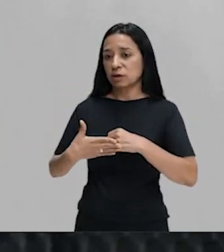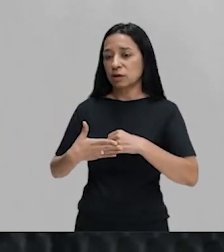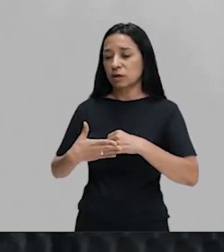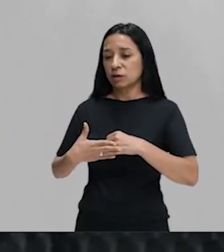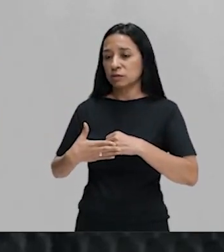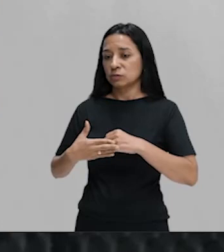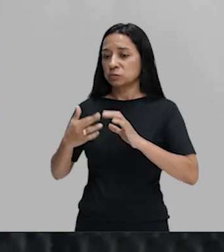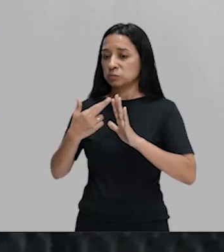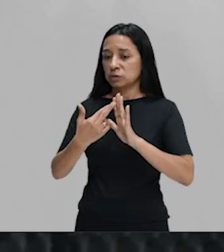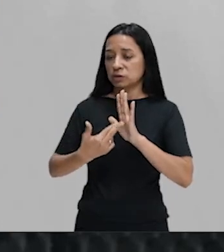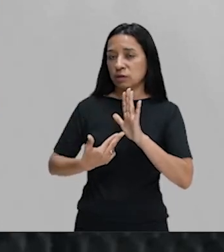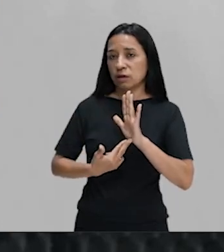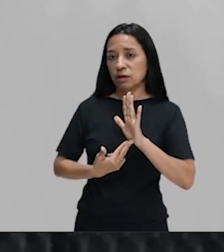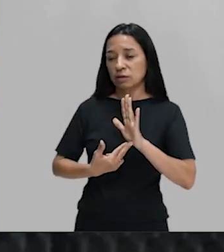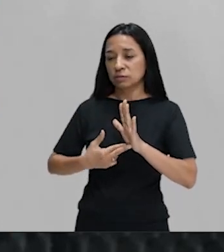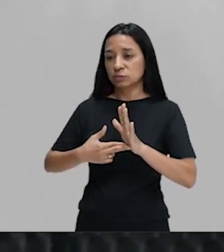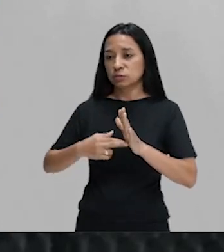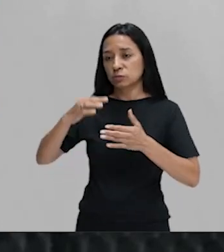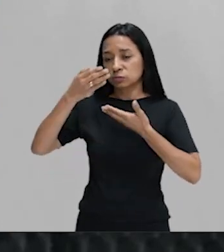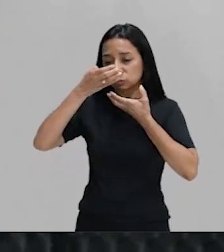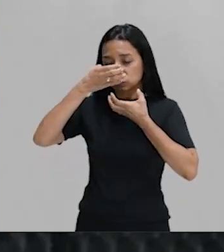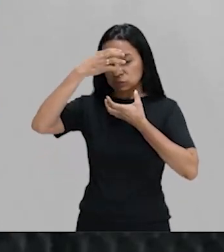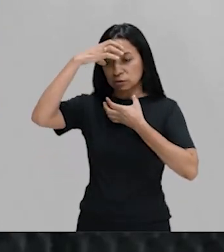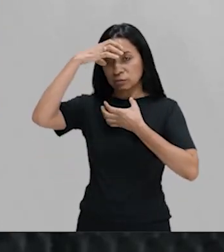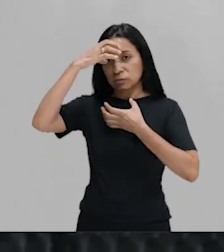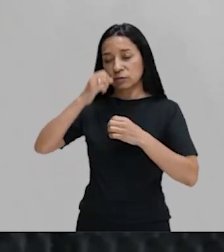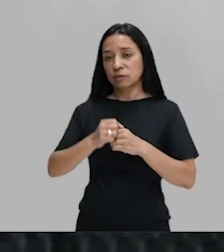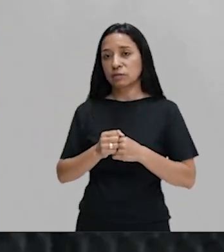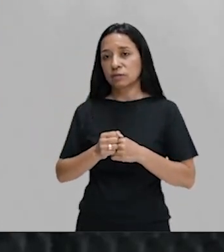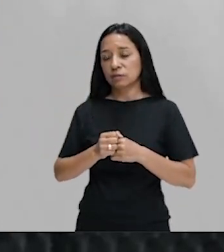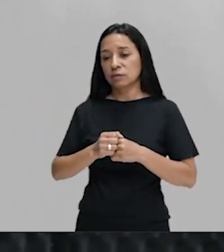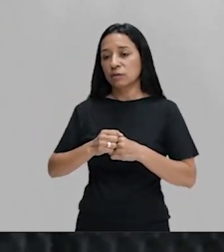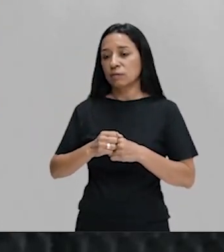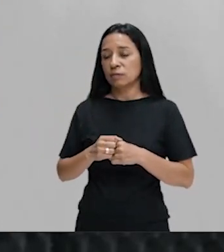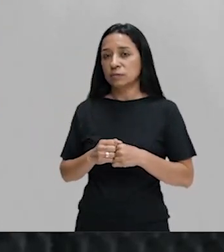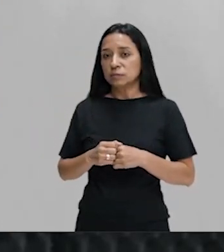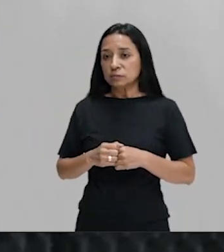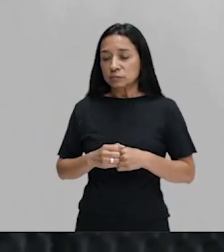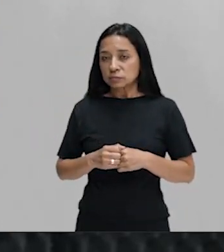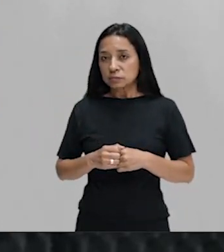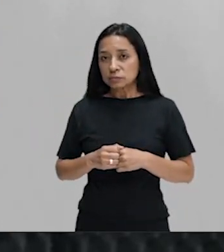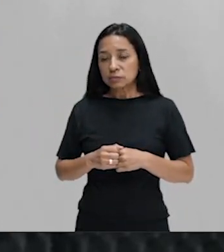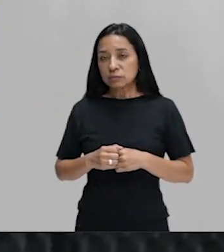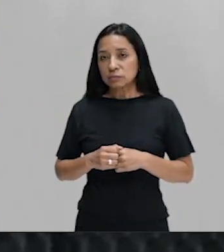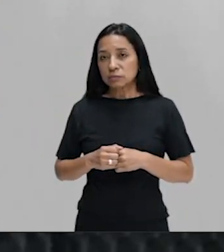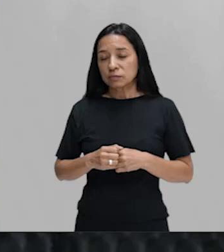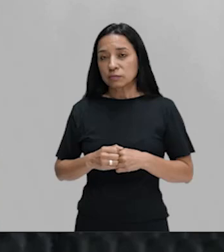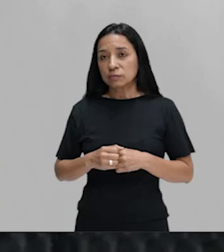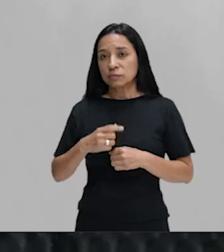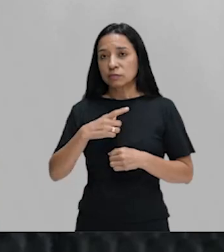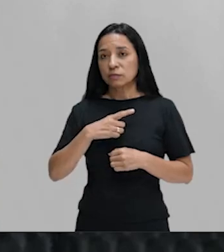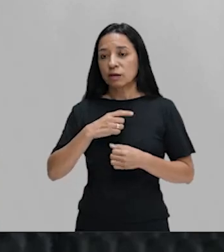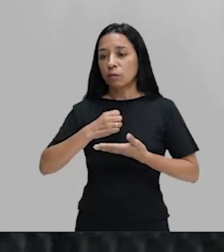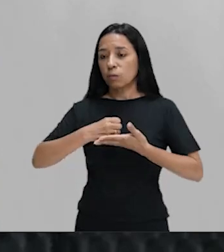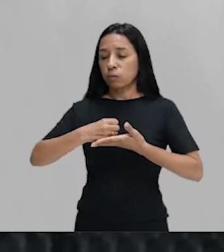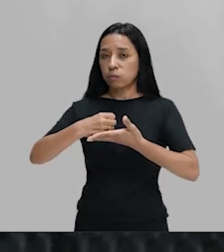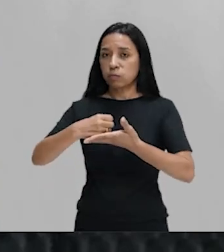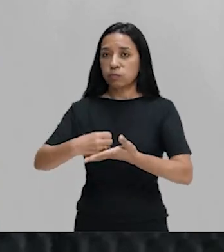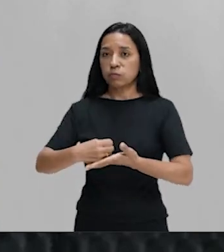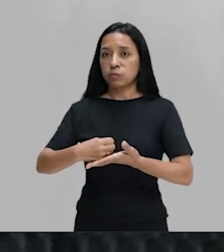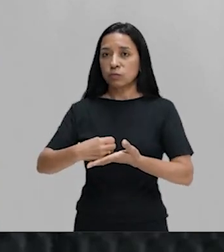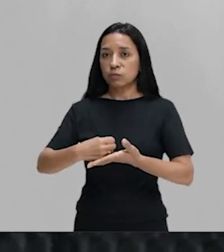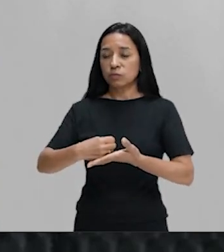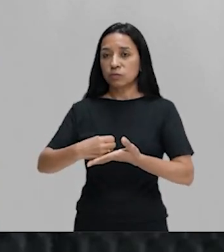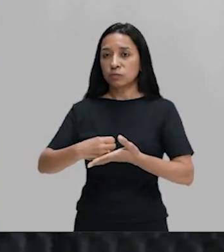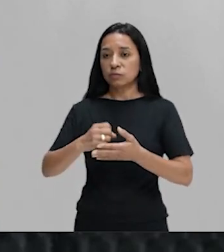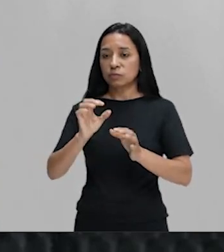do Talibã, que era um regime fundamentalista islâmico, e que dava o apoio